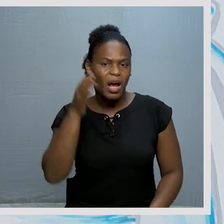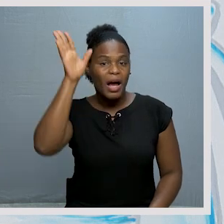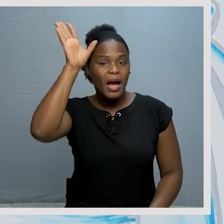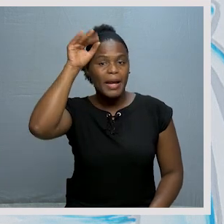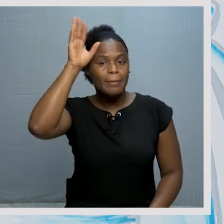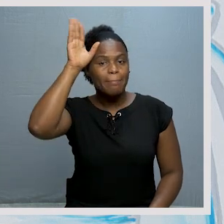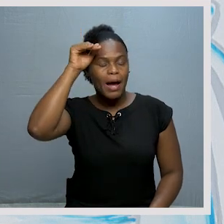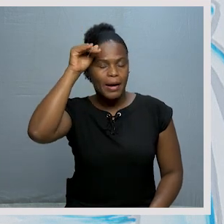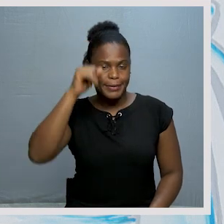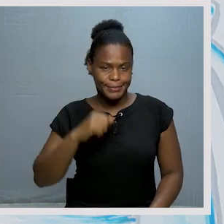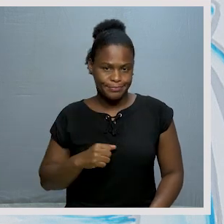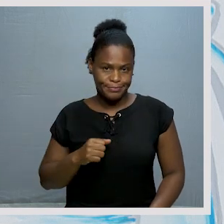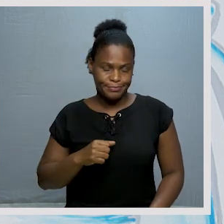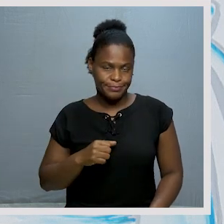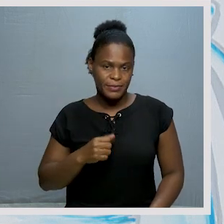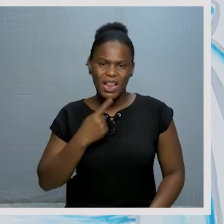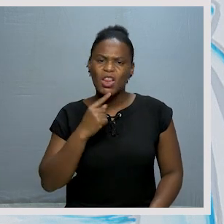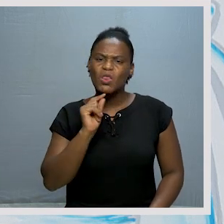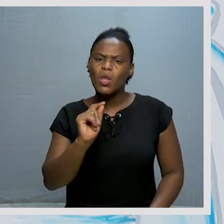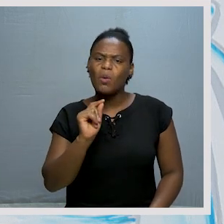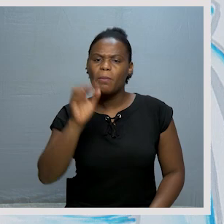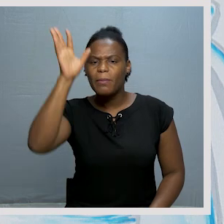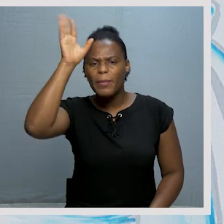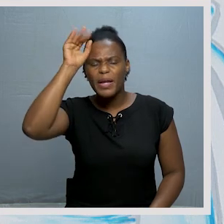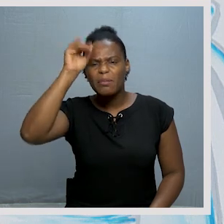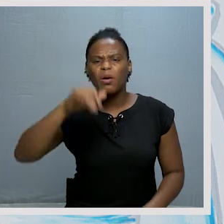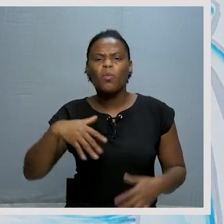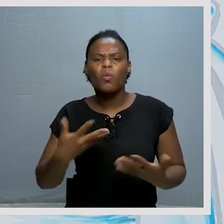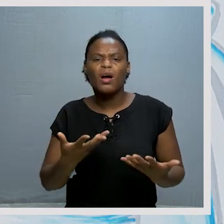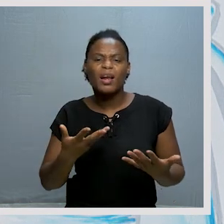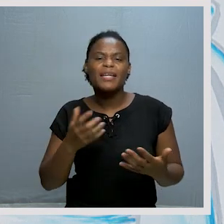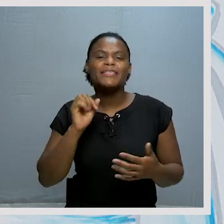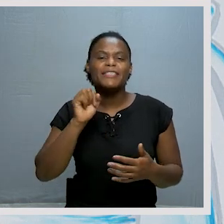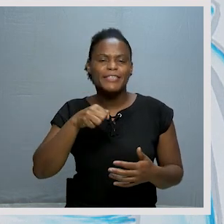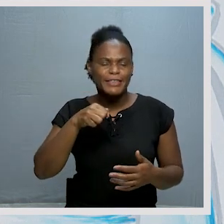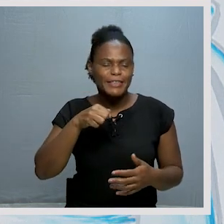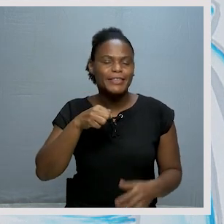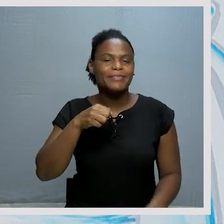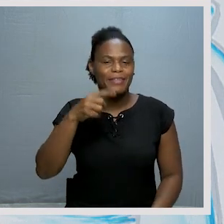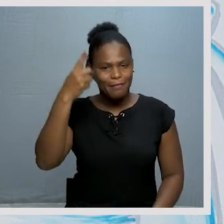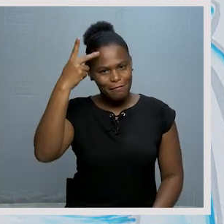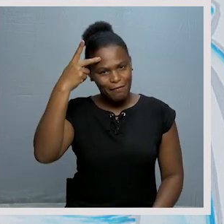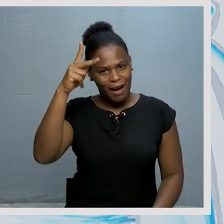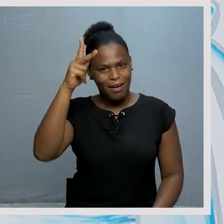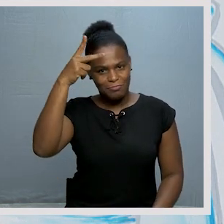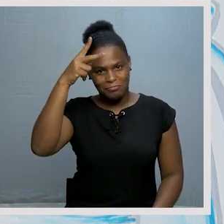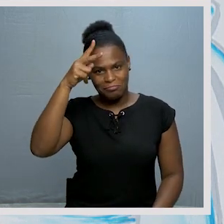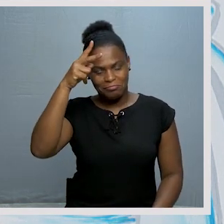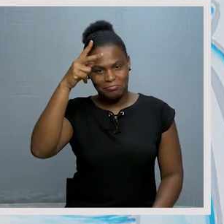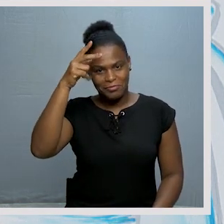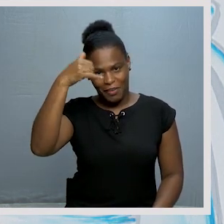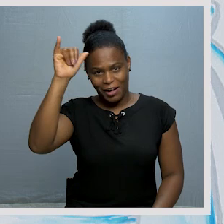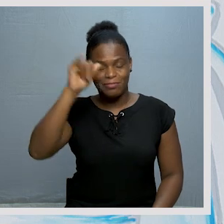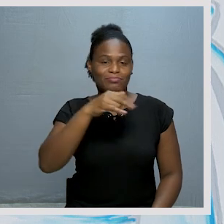um animal, certo? E o nome desse animal é isso mesmo, vaca. À frente